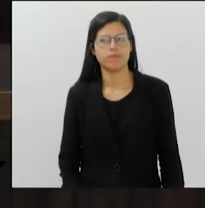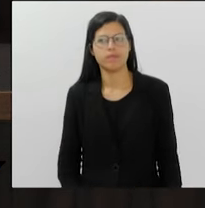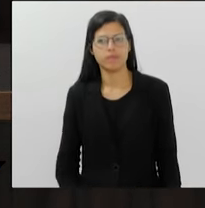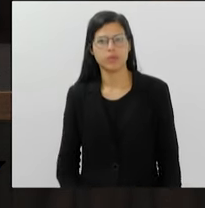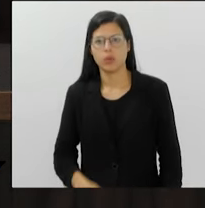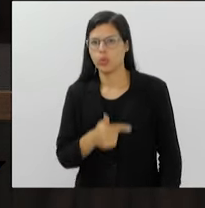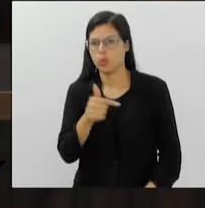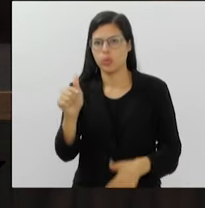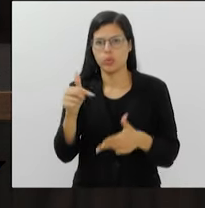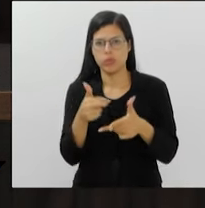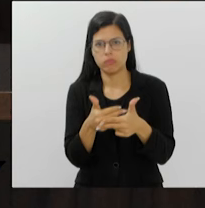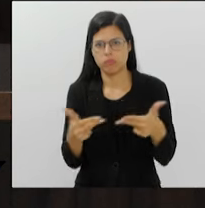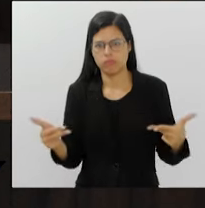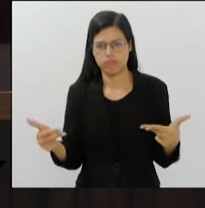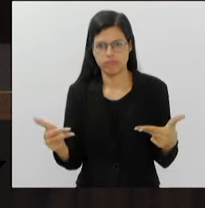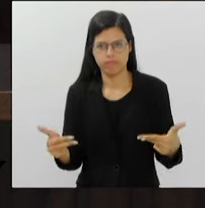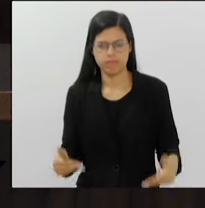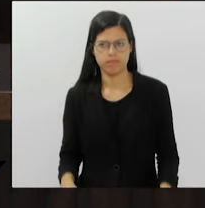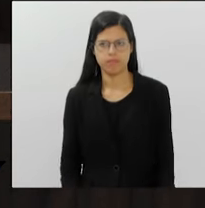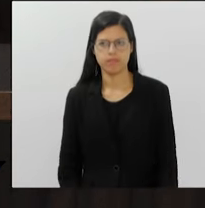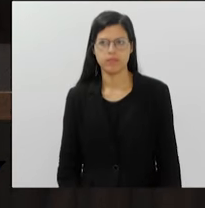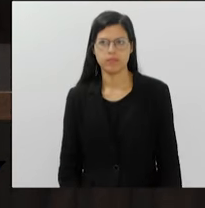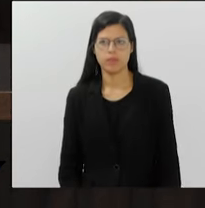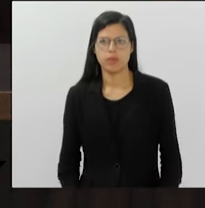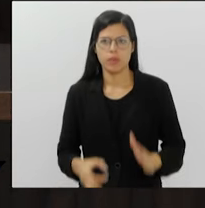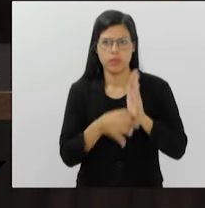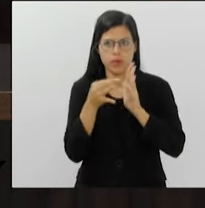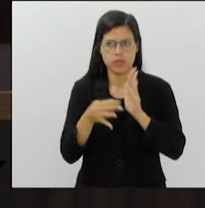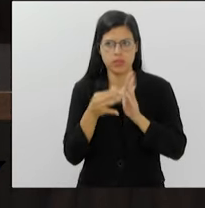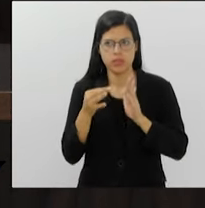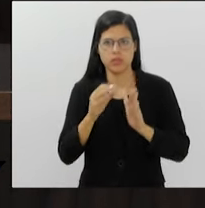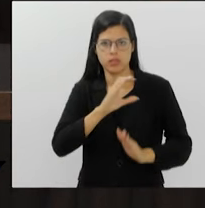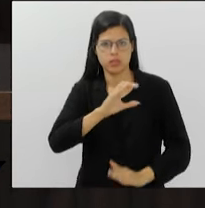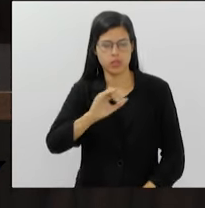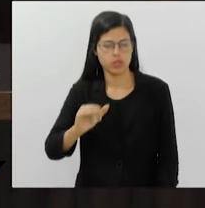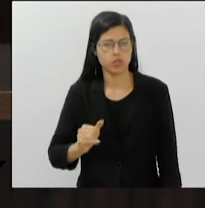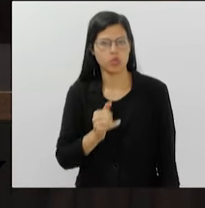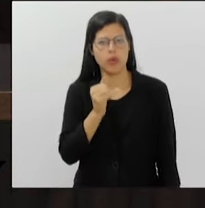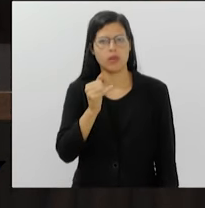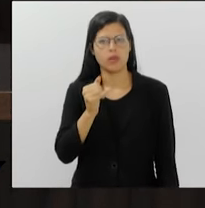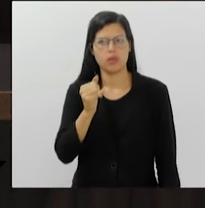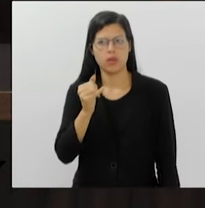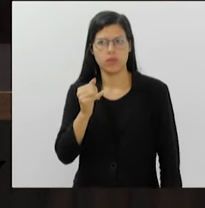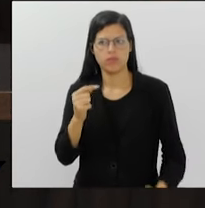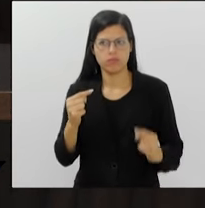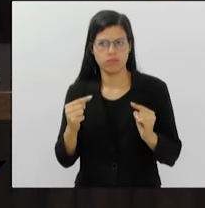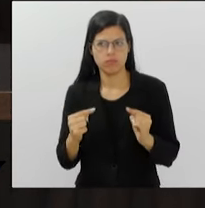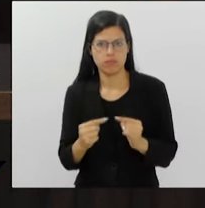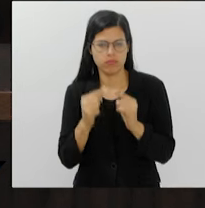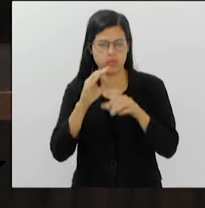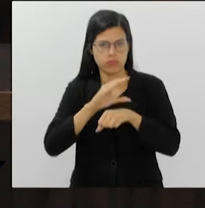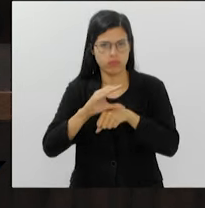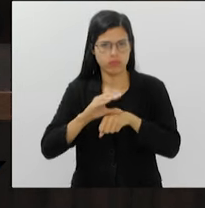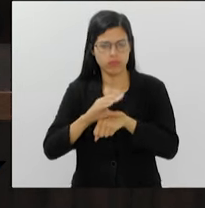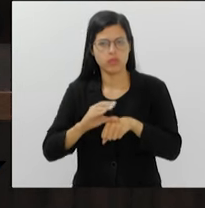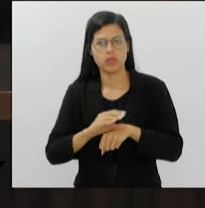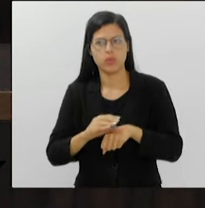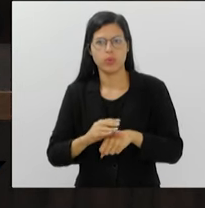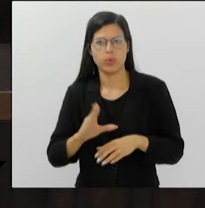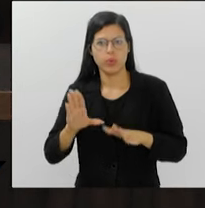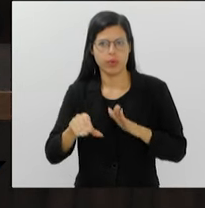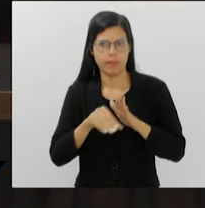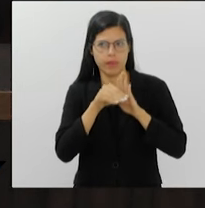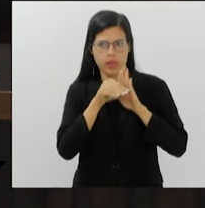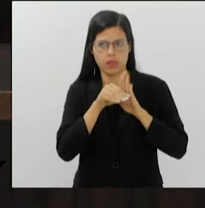da outras providências. Pareceres das comissões de Constituição e Justiça pela constitucionalidade com